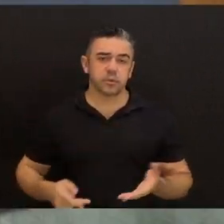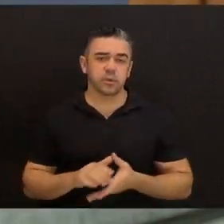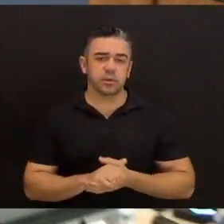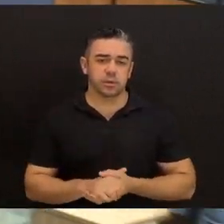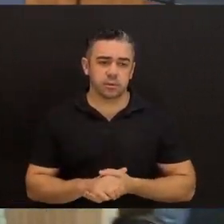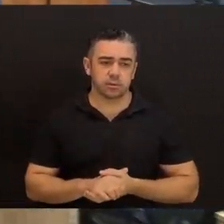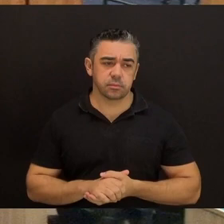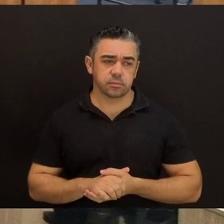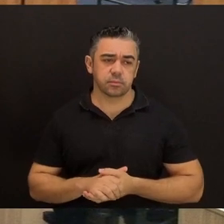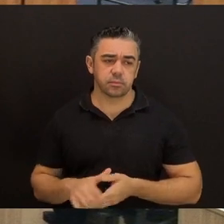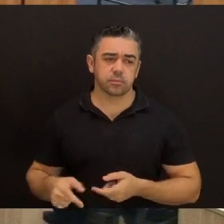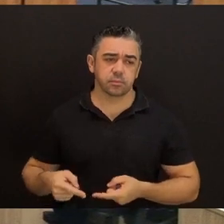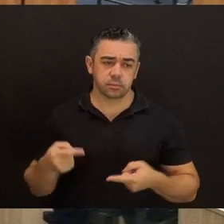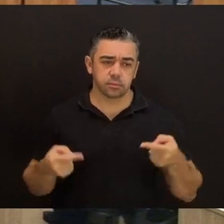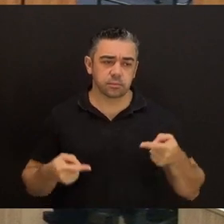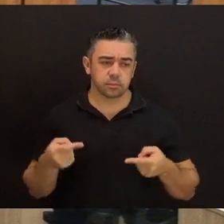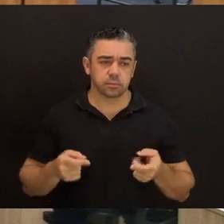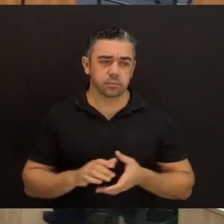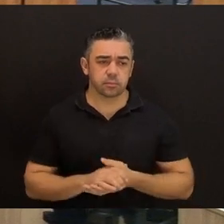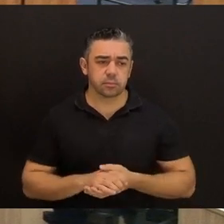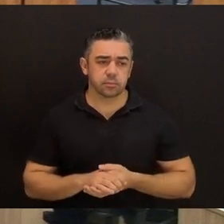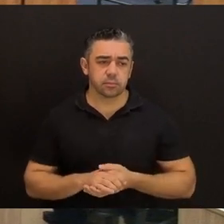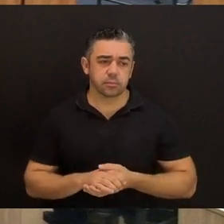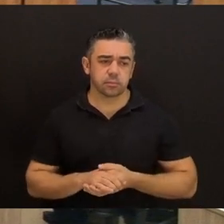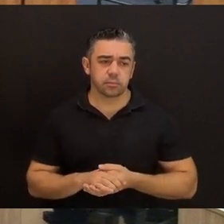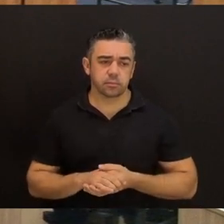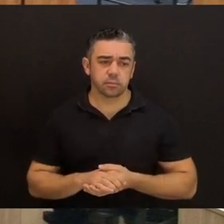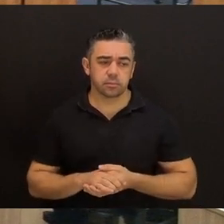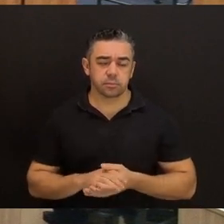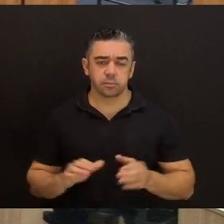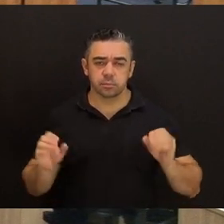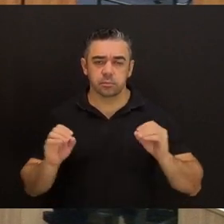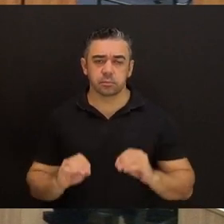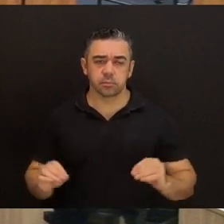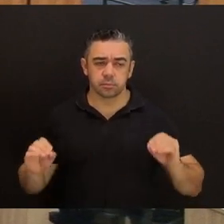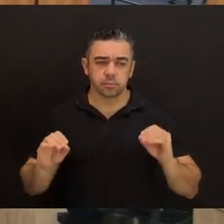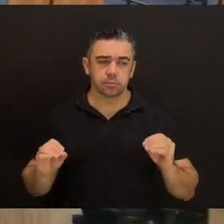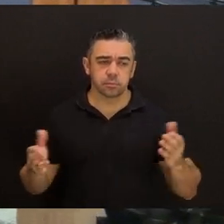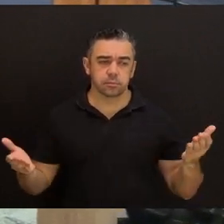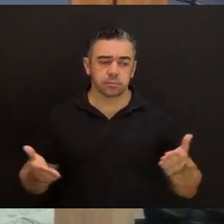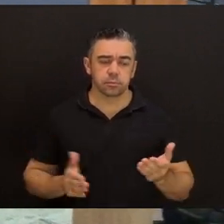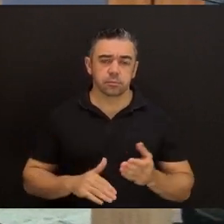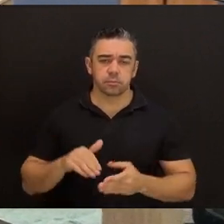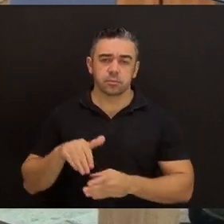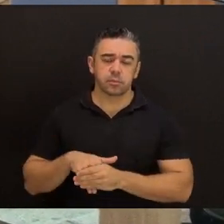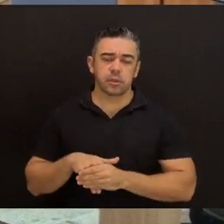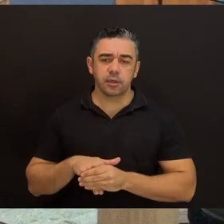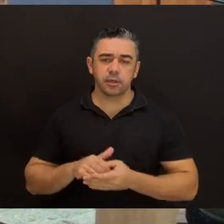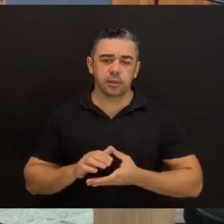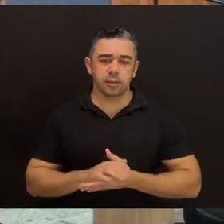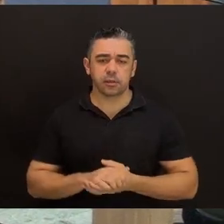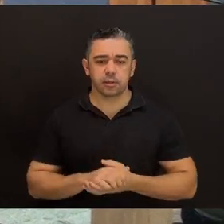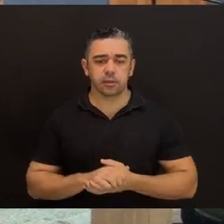permanece a discussão não havendo discussão passamos a votação